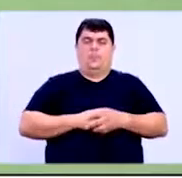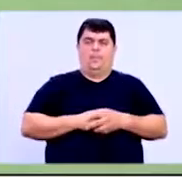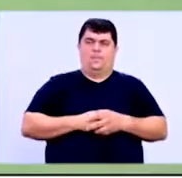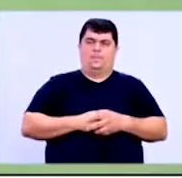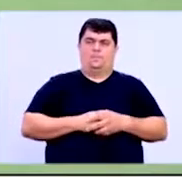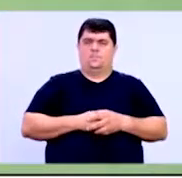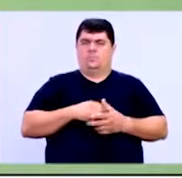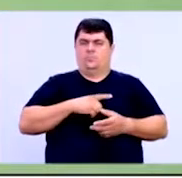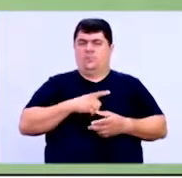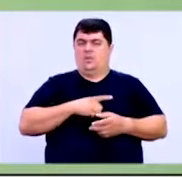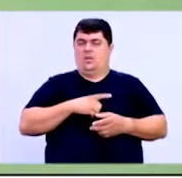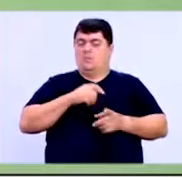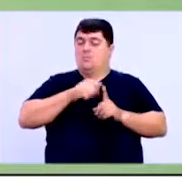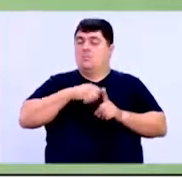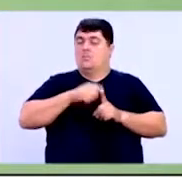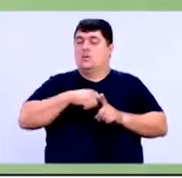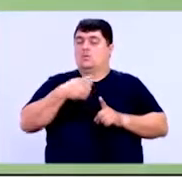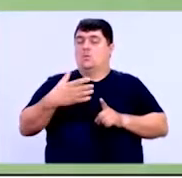Isso para o mês de